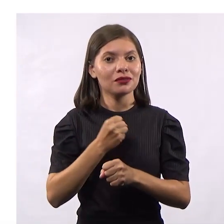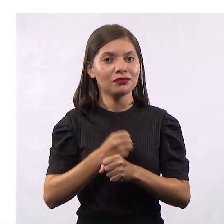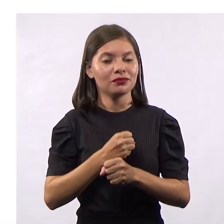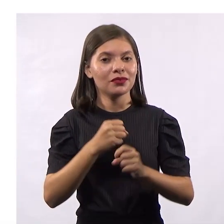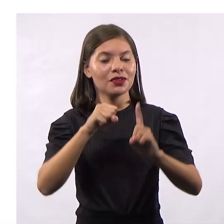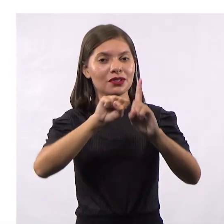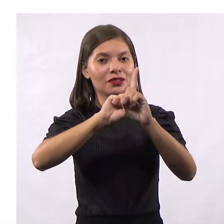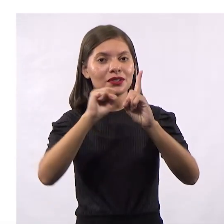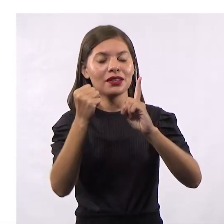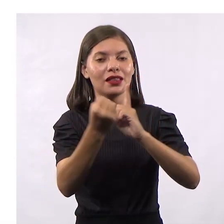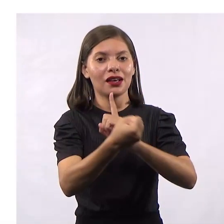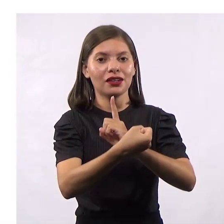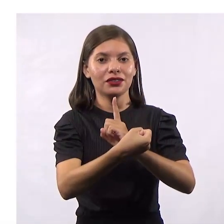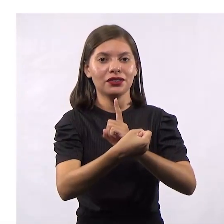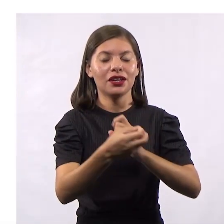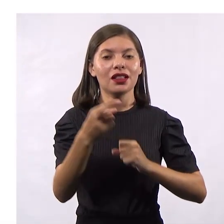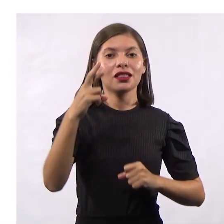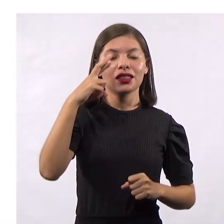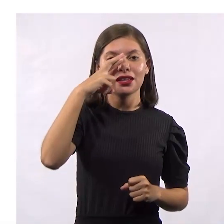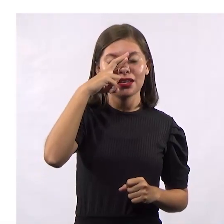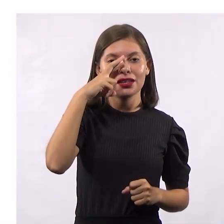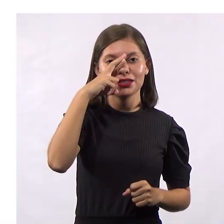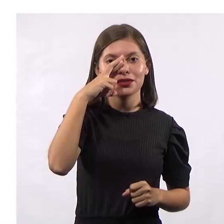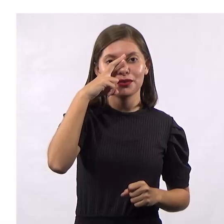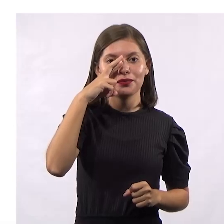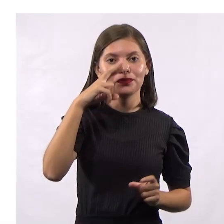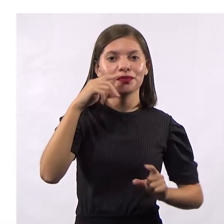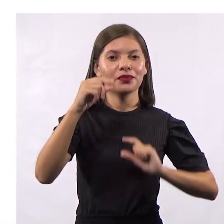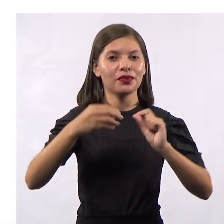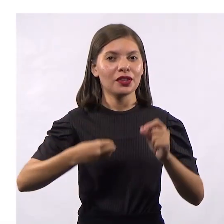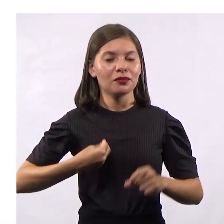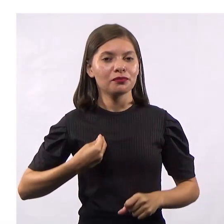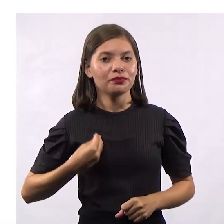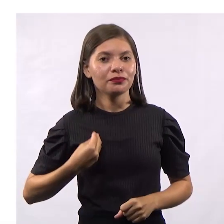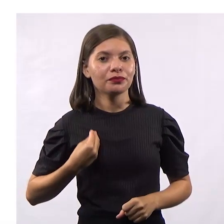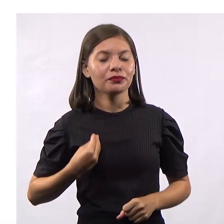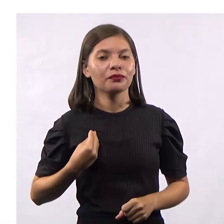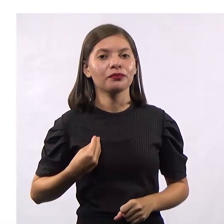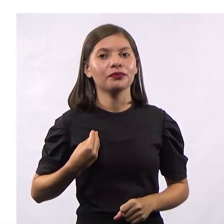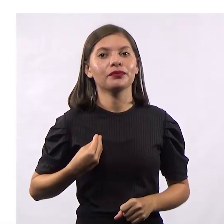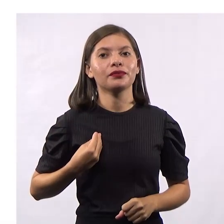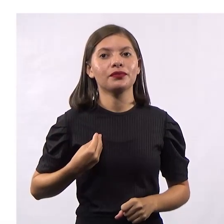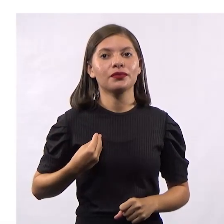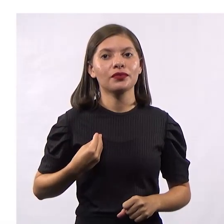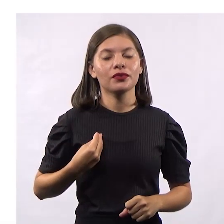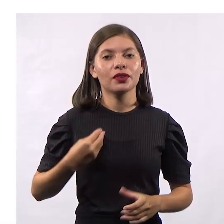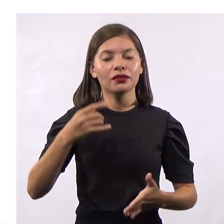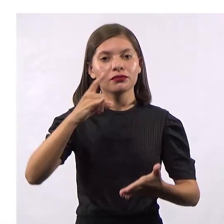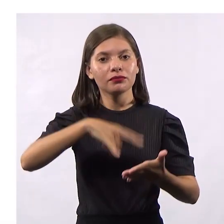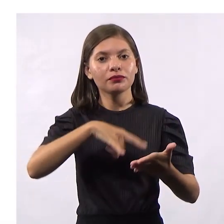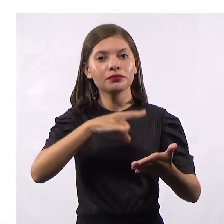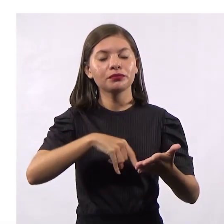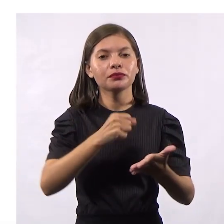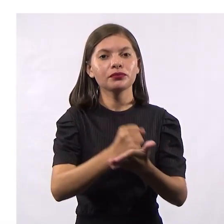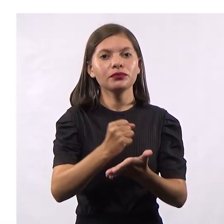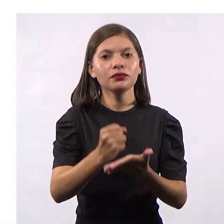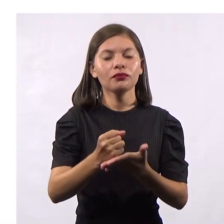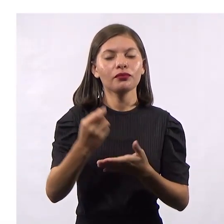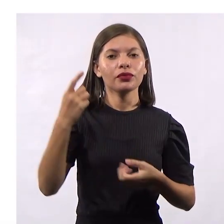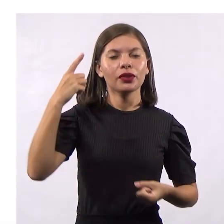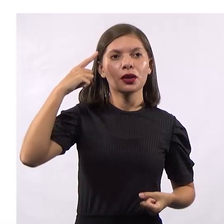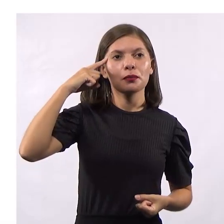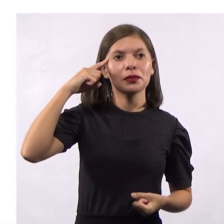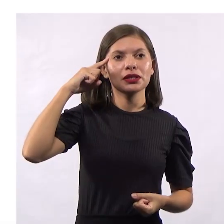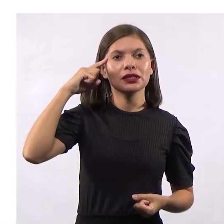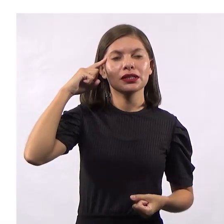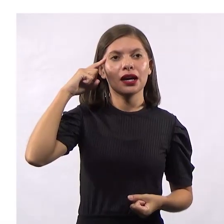obra chamada Sociedade do Risco. Se faz parte da vida, obviamente faz parte dos contratos administrativos, mas a